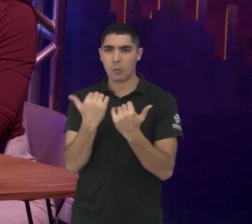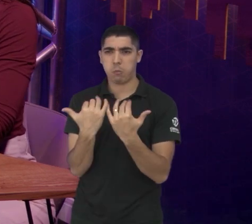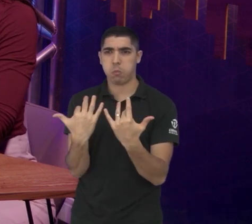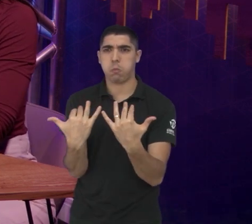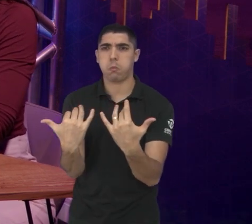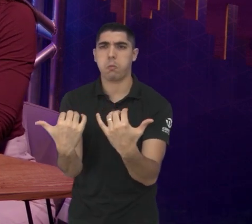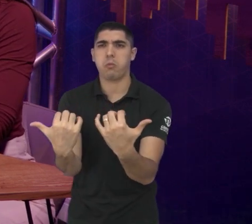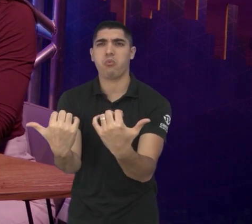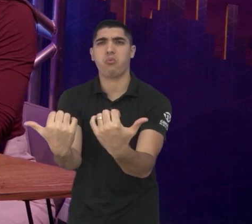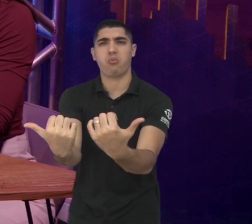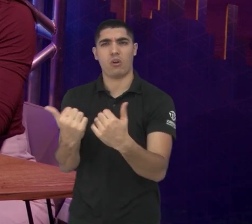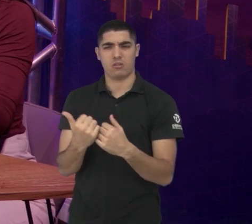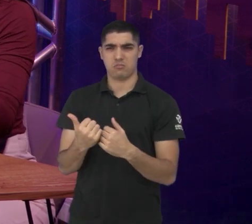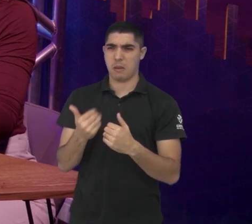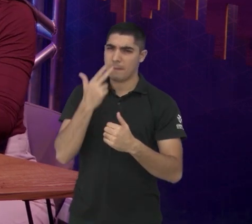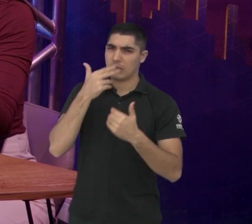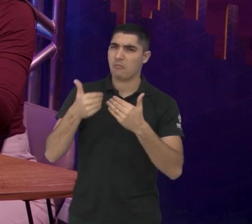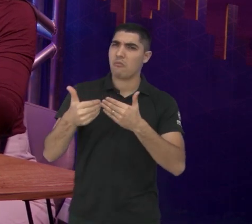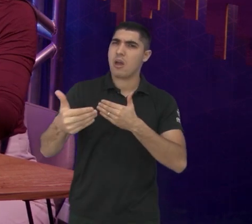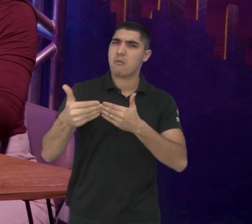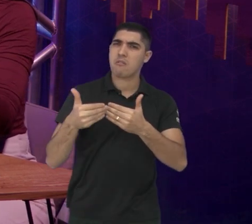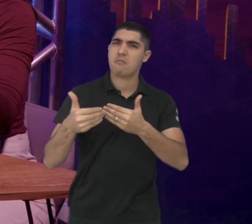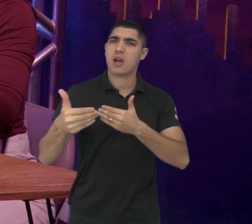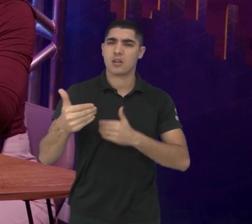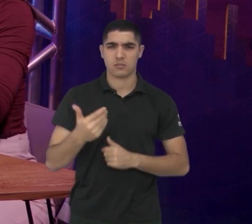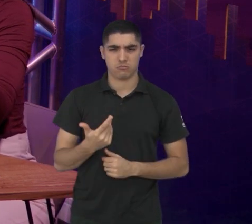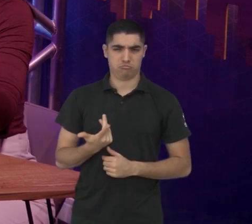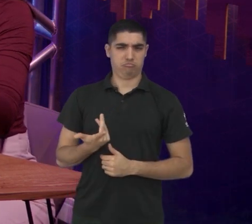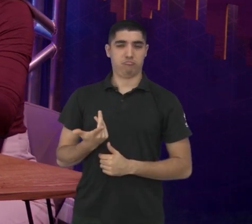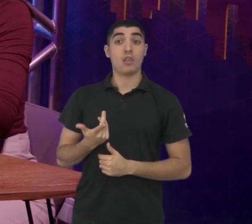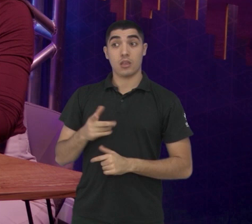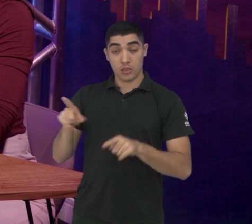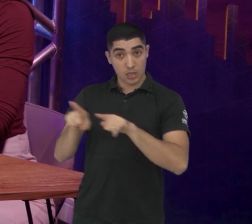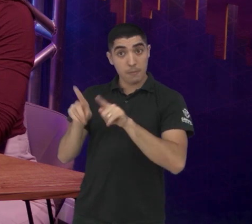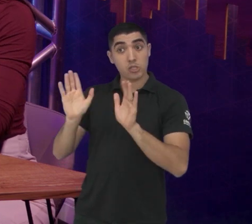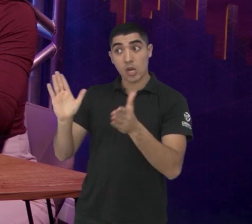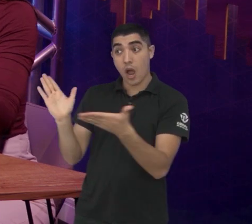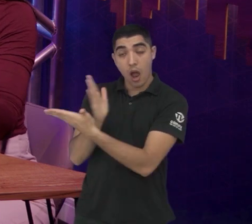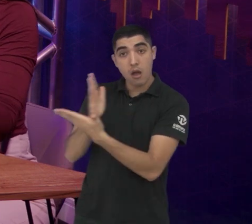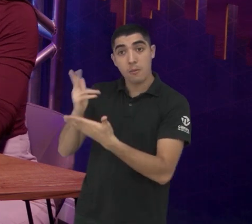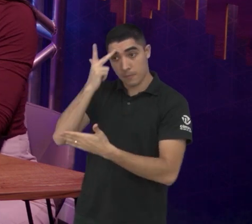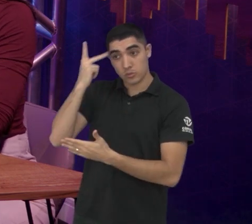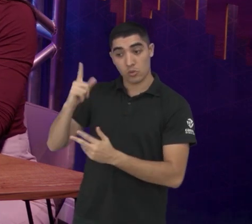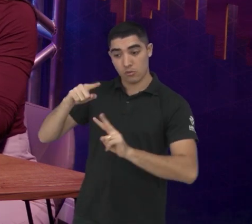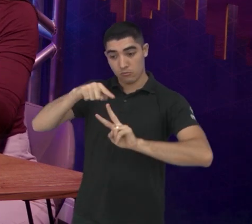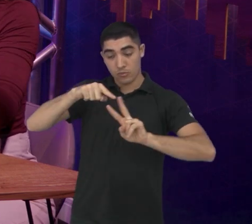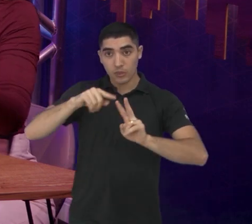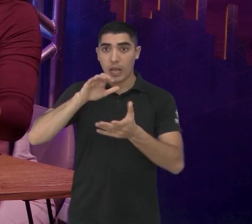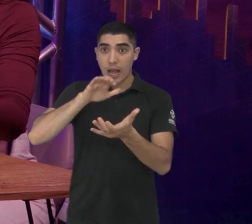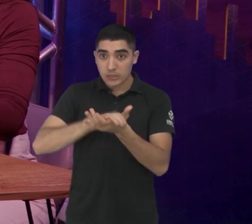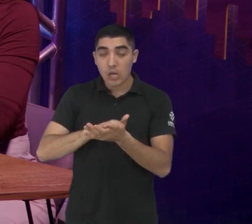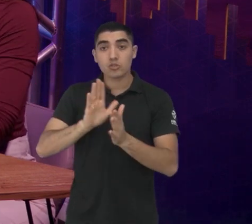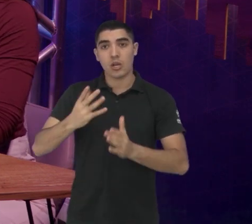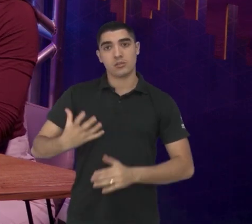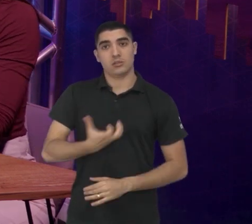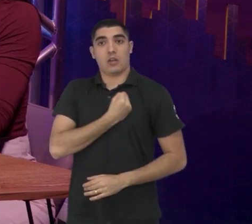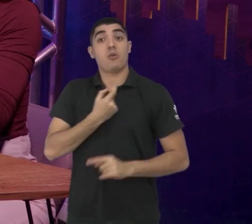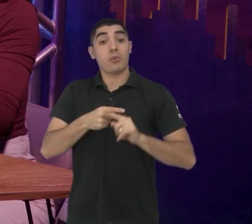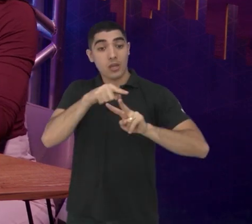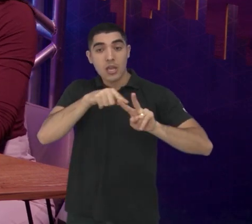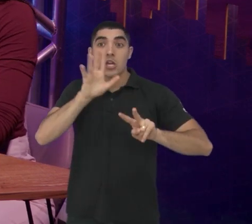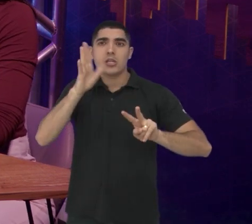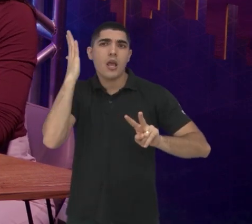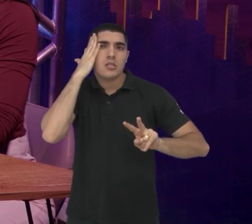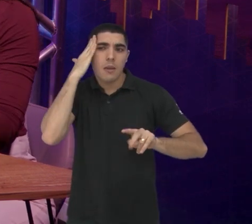repente, fique atento. Inclusive salvaram-se muitas vidas. Estava lendo uma matéria e um casal que se salvou por conta disso,